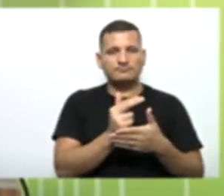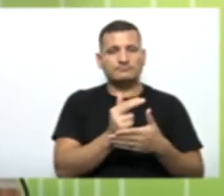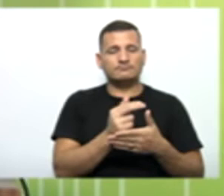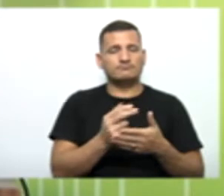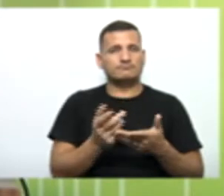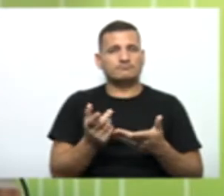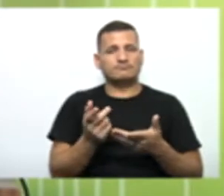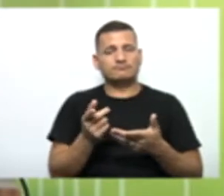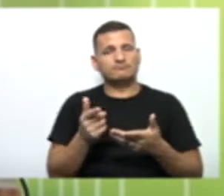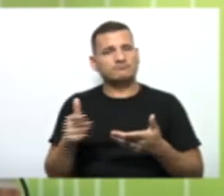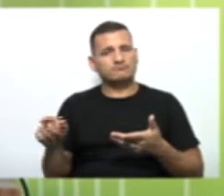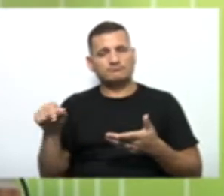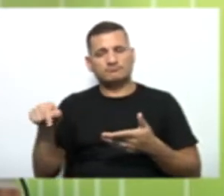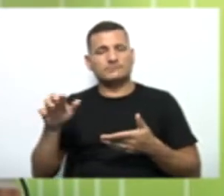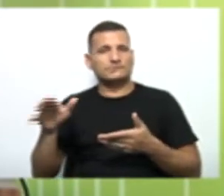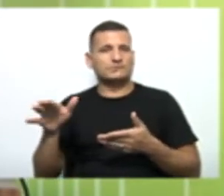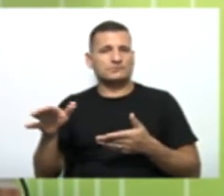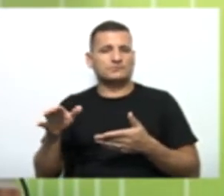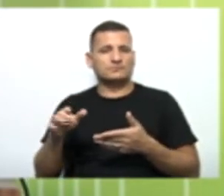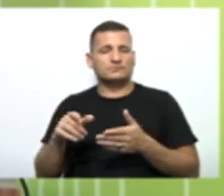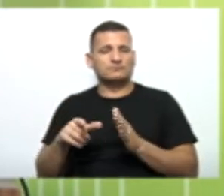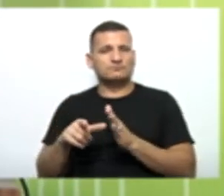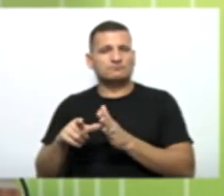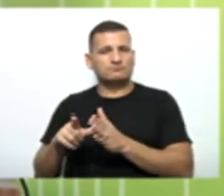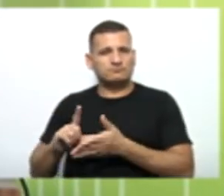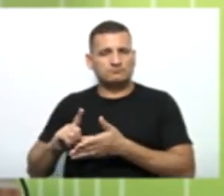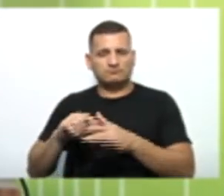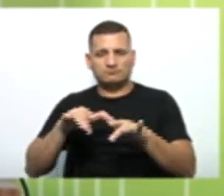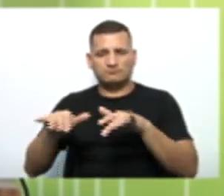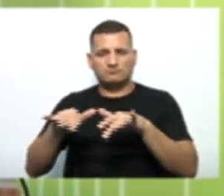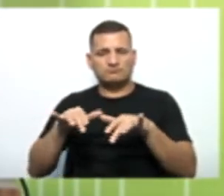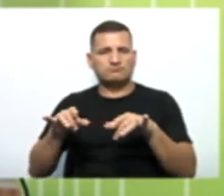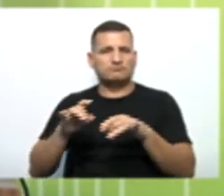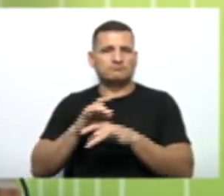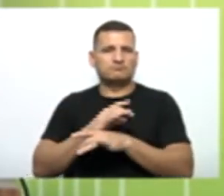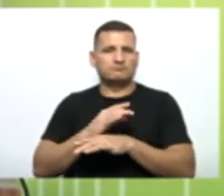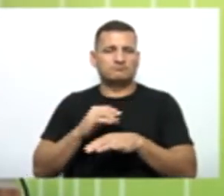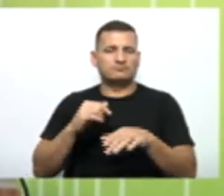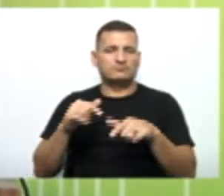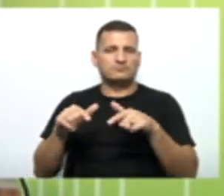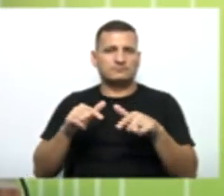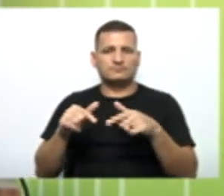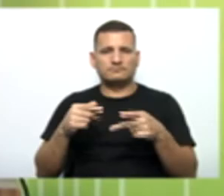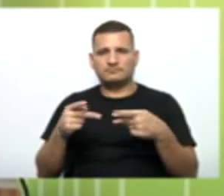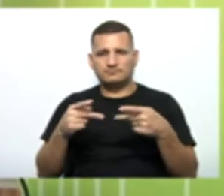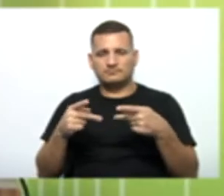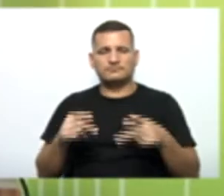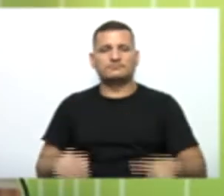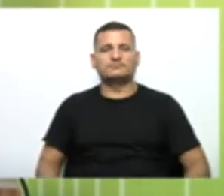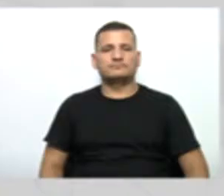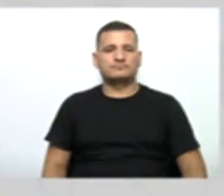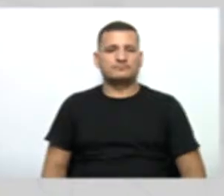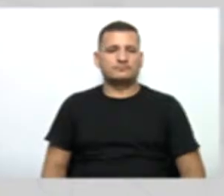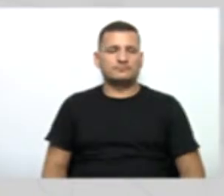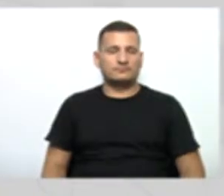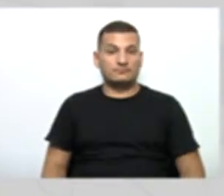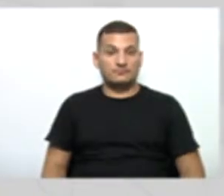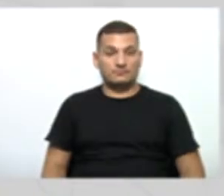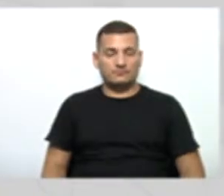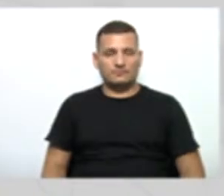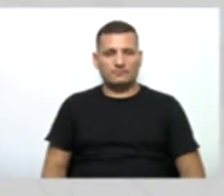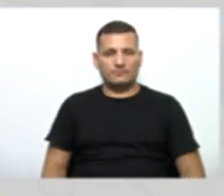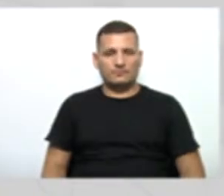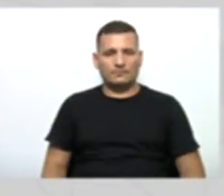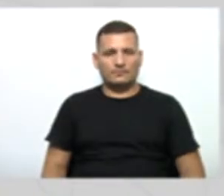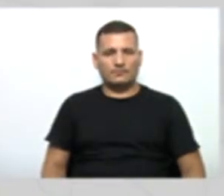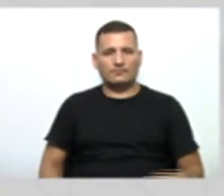já adiantou bastante coisa do seu projeto, ok? Vamos lá, continuando aqui, ó, vamos